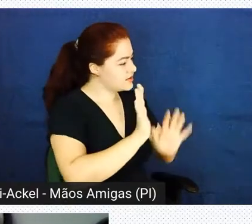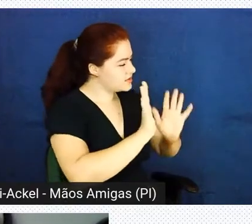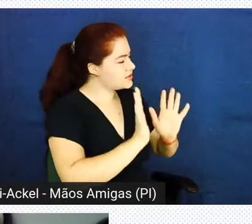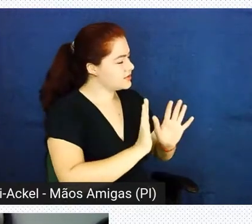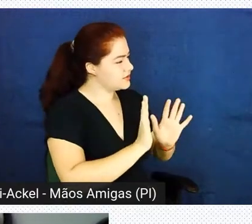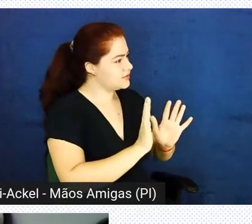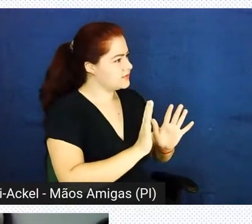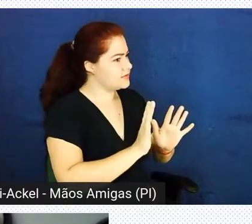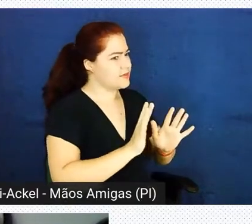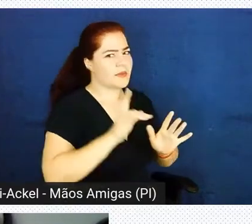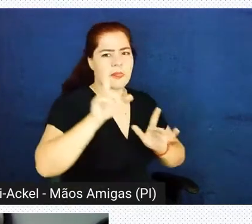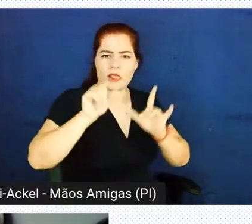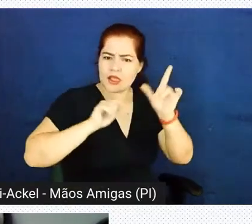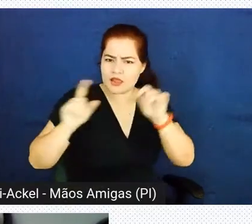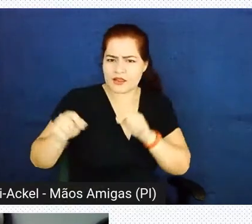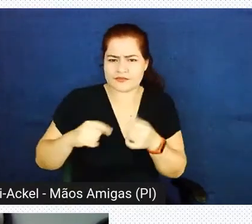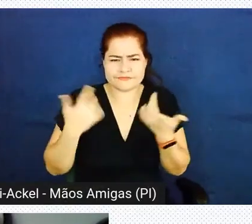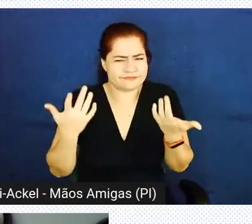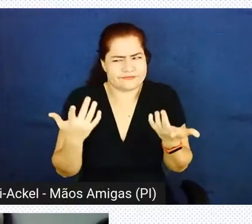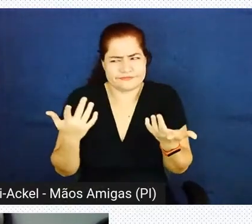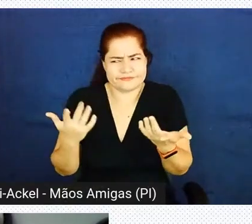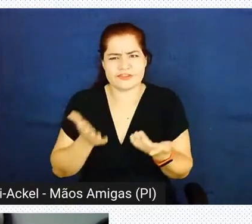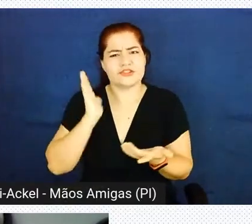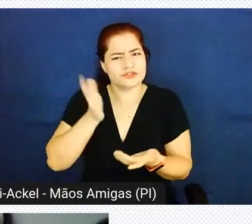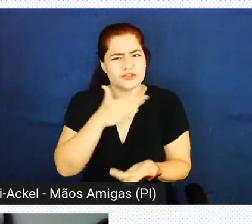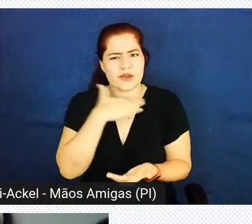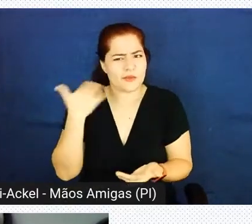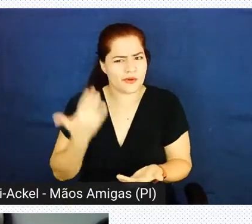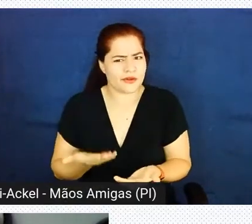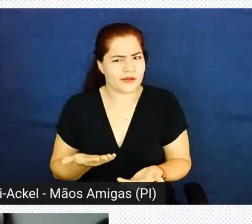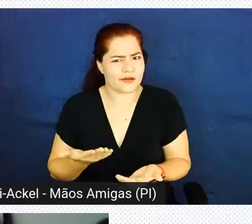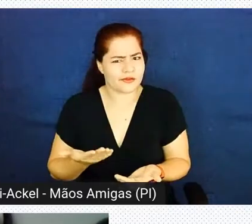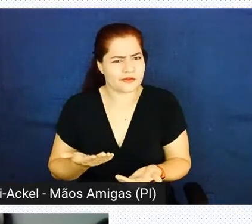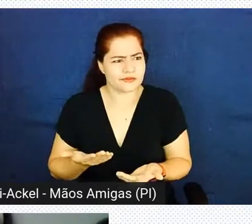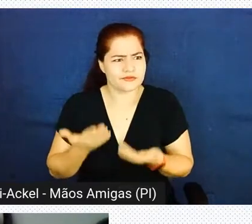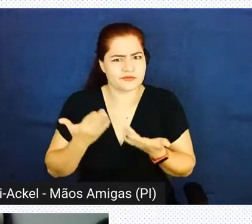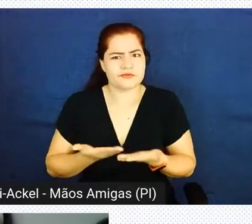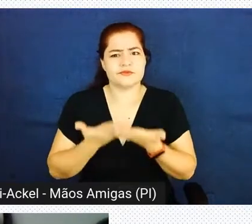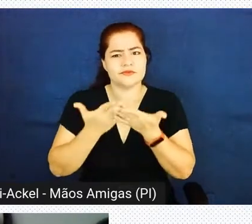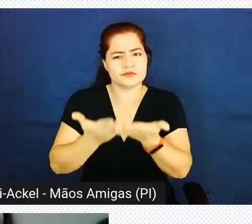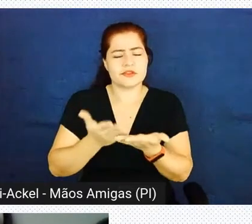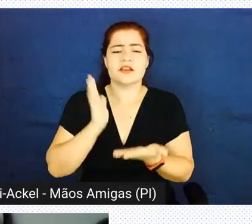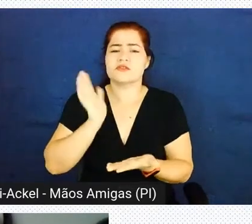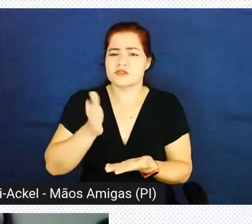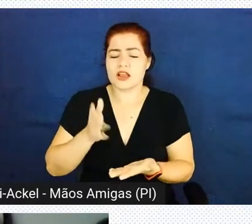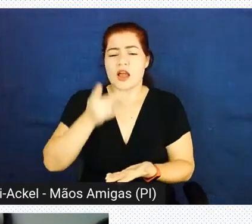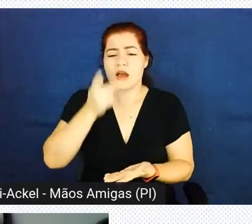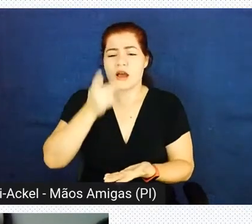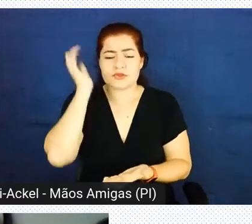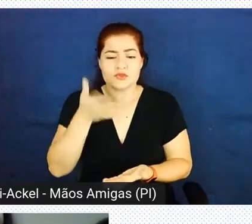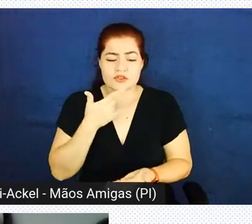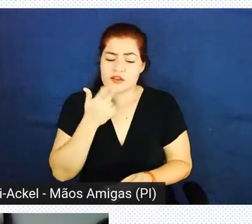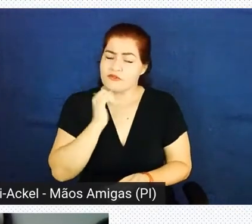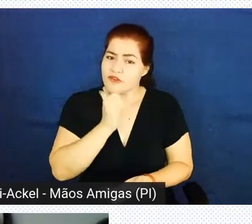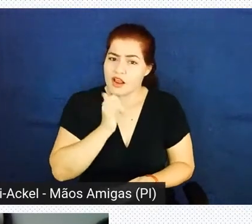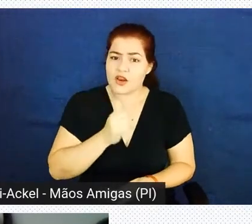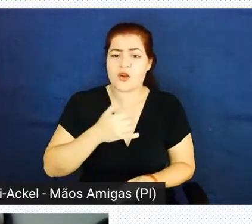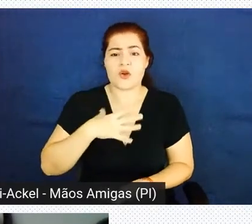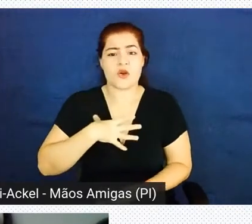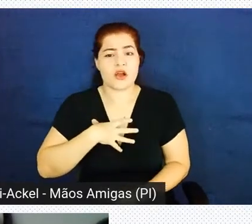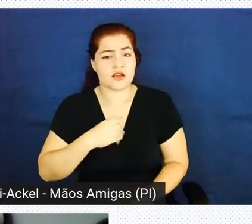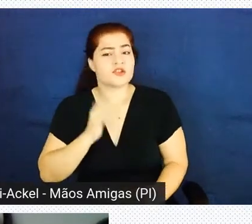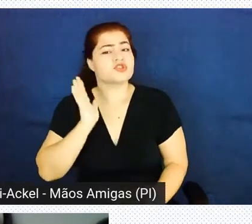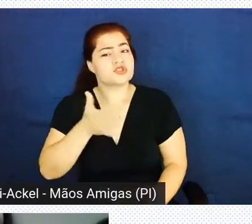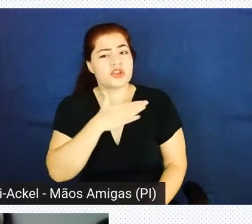Alguns estranharam, obviamente, né? Mas já tinham. O servo do Jairo já tinha informado, a filha dele já tinha morrido,